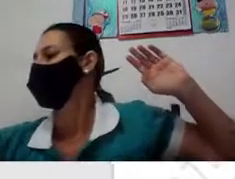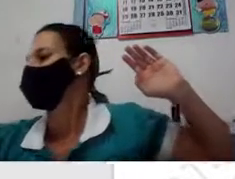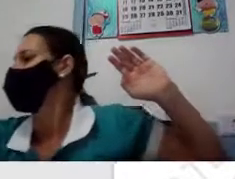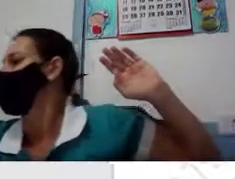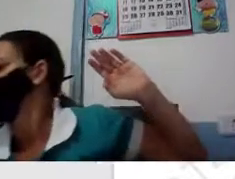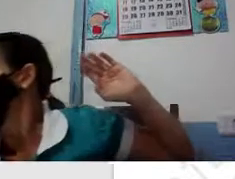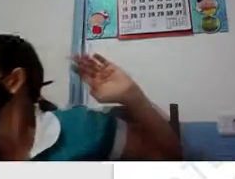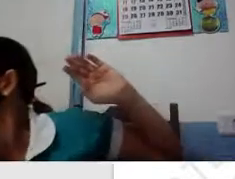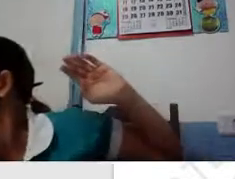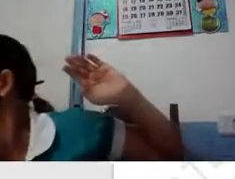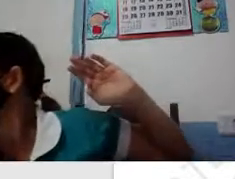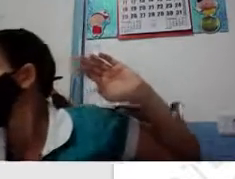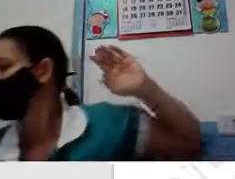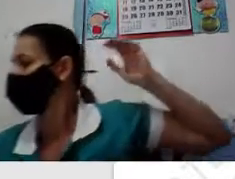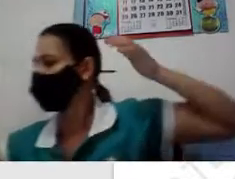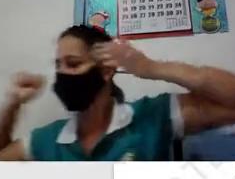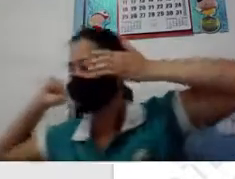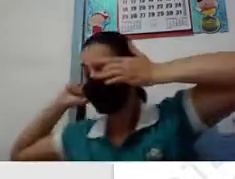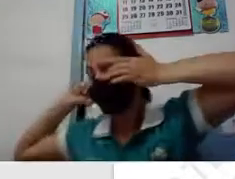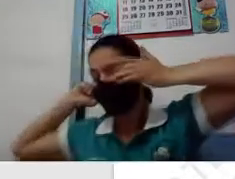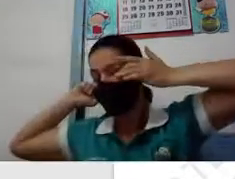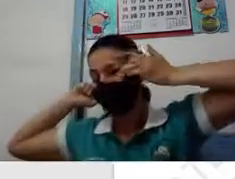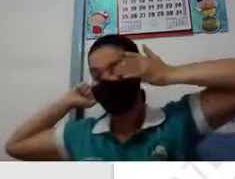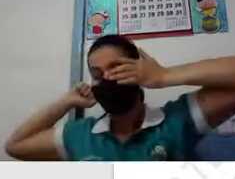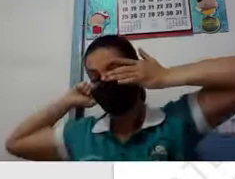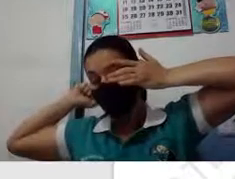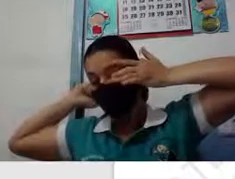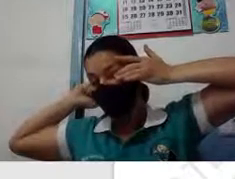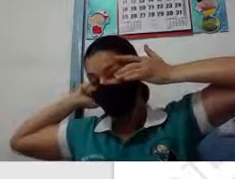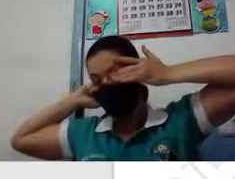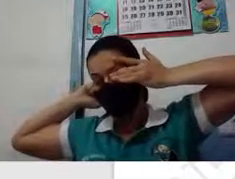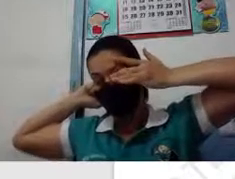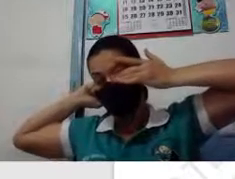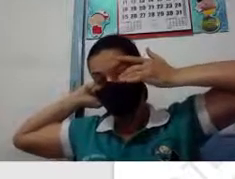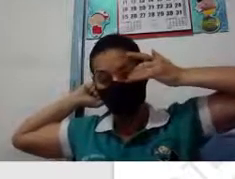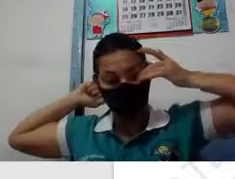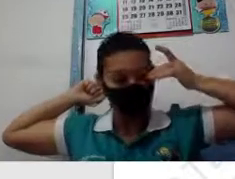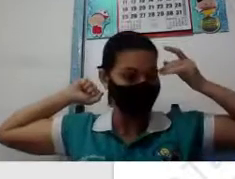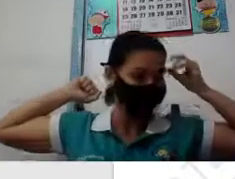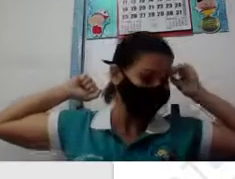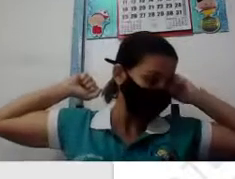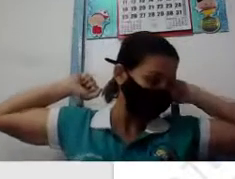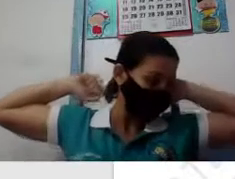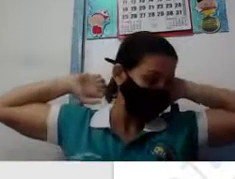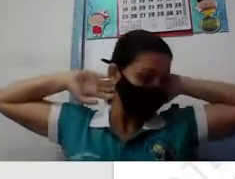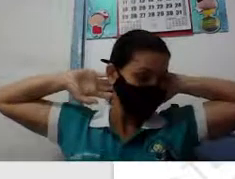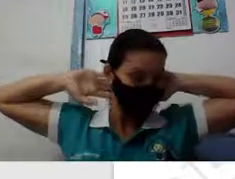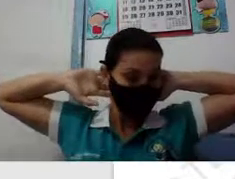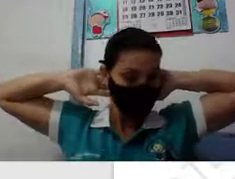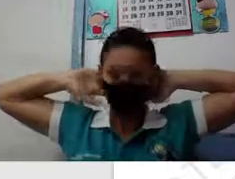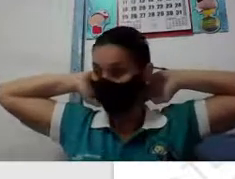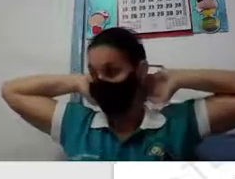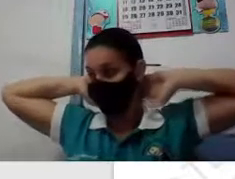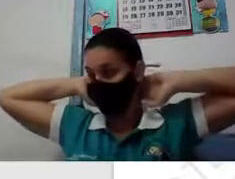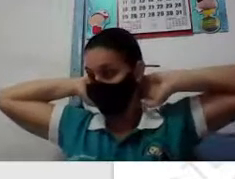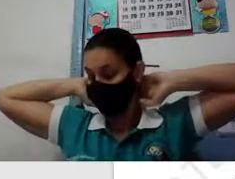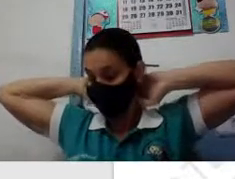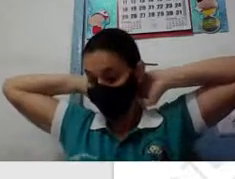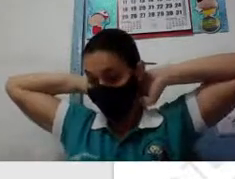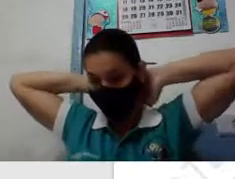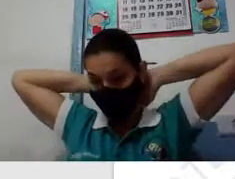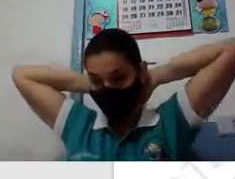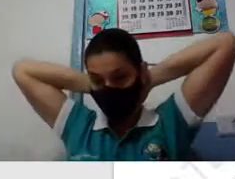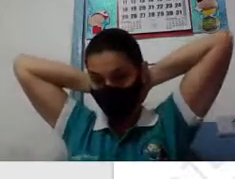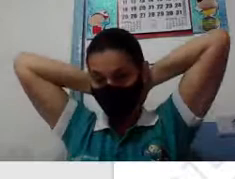Confesso que estou. No século XVIII, veio o iluminismo, que fazia o resgate do saber